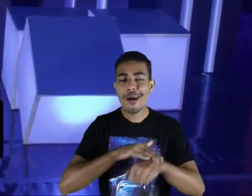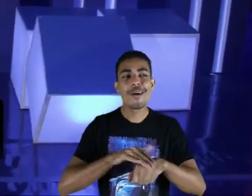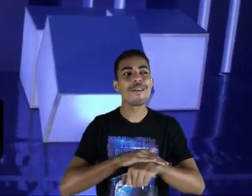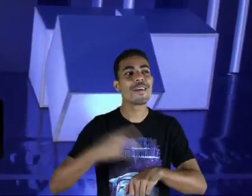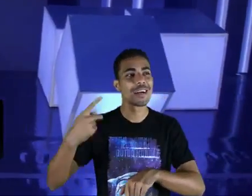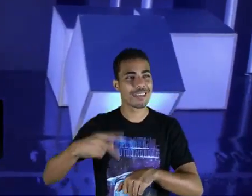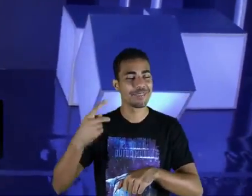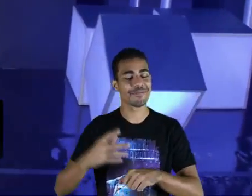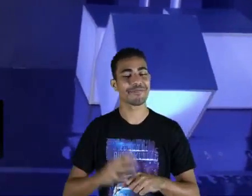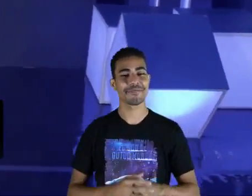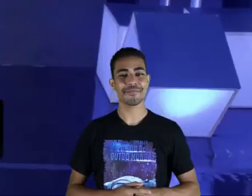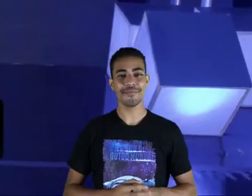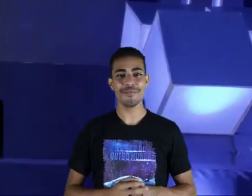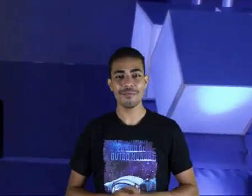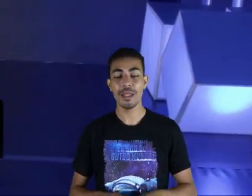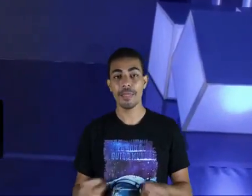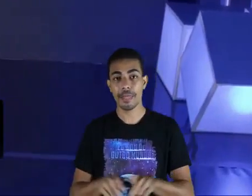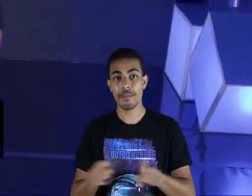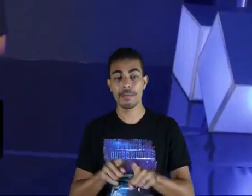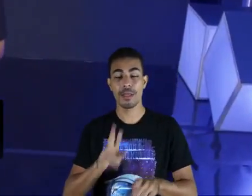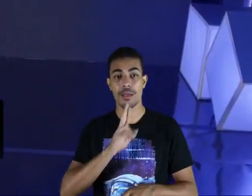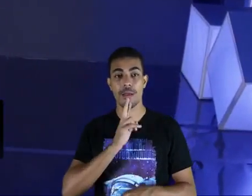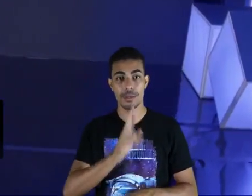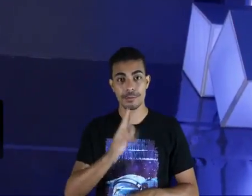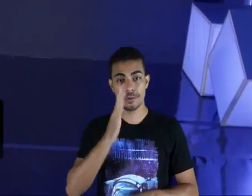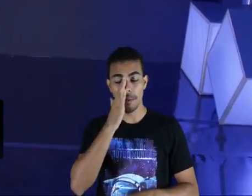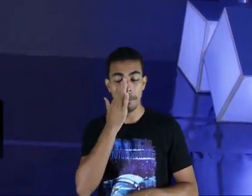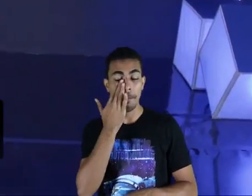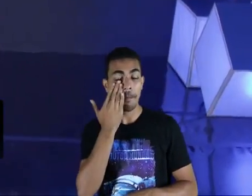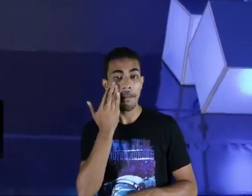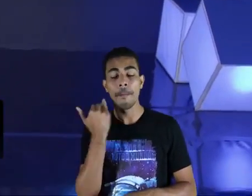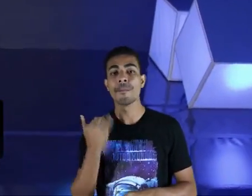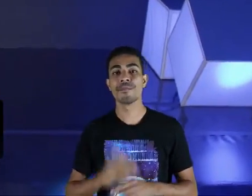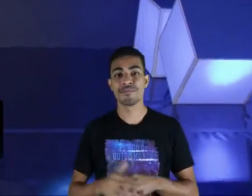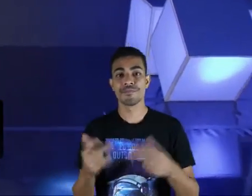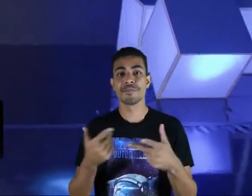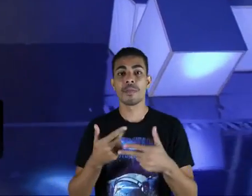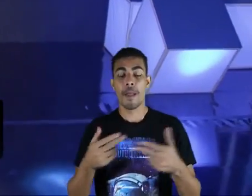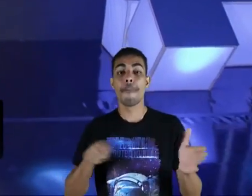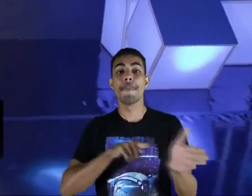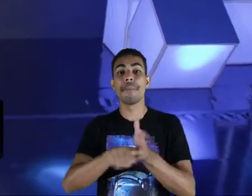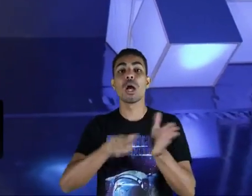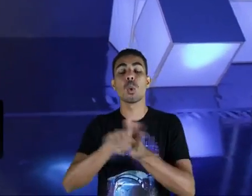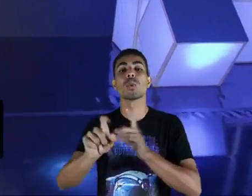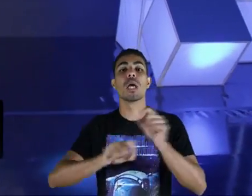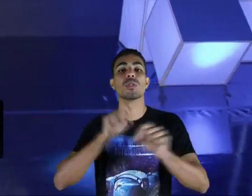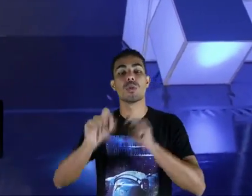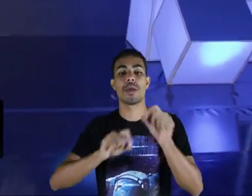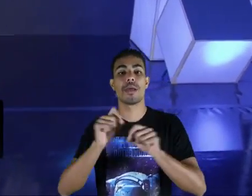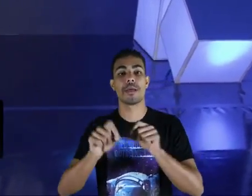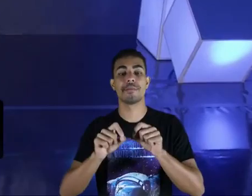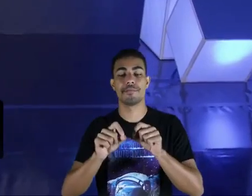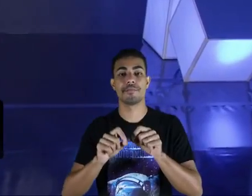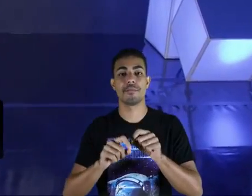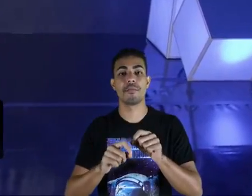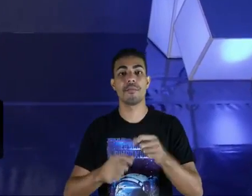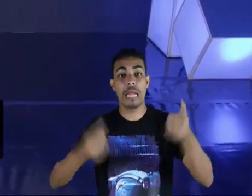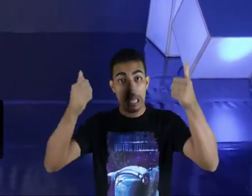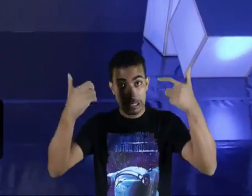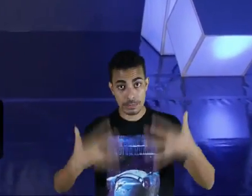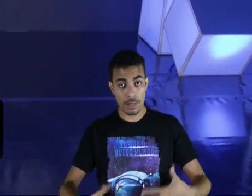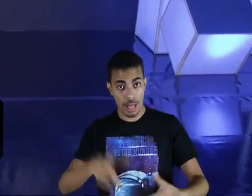conversar aqui. E respondendo perguntas de vocês, nesse momento, a gente quer tirar um tempinho para explicar para